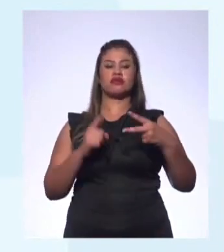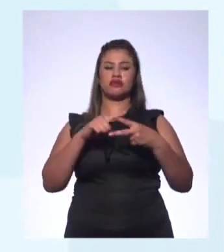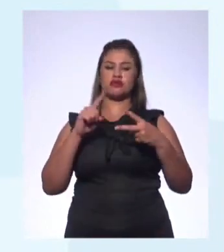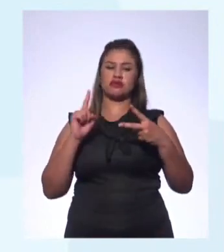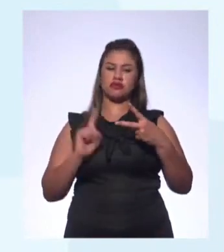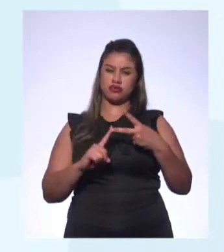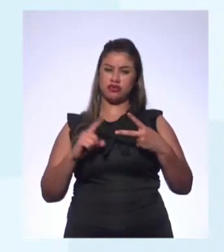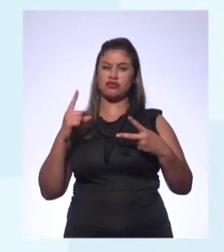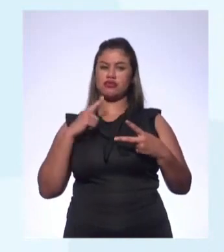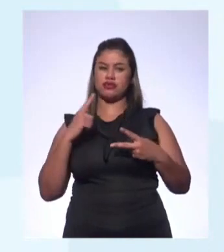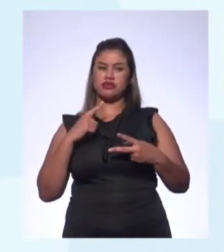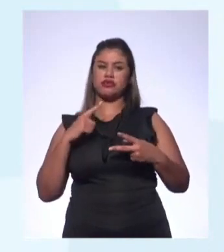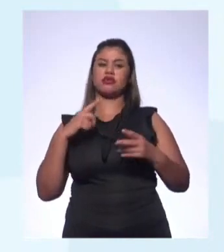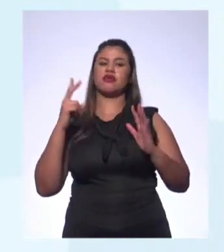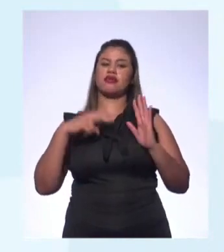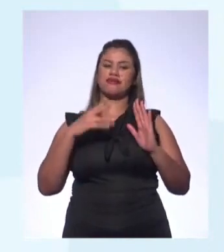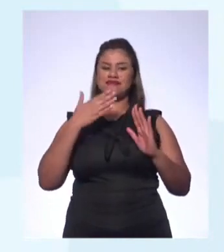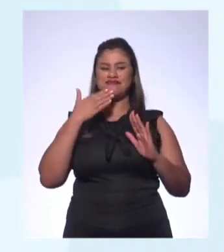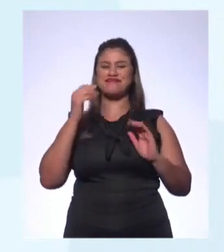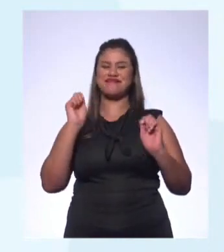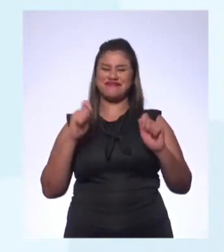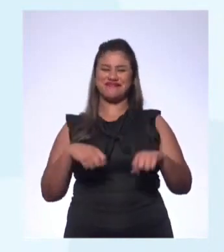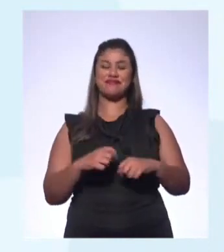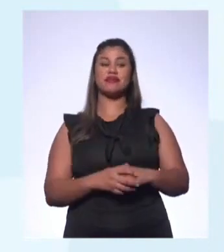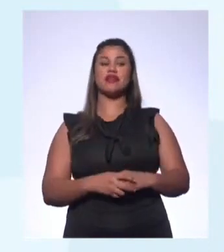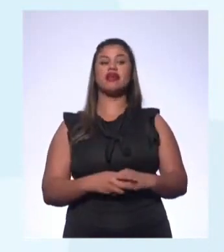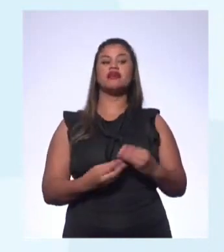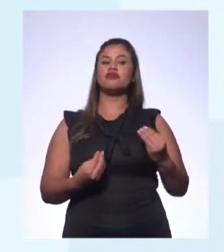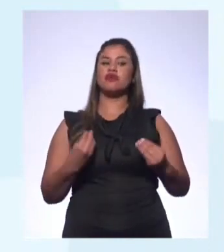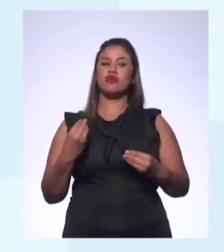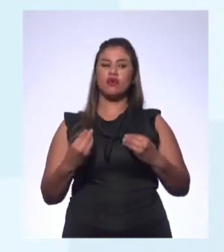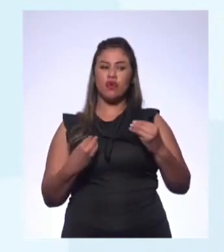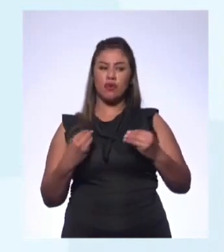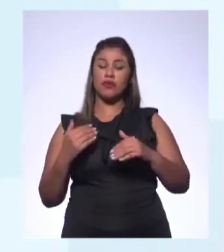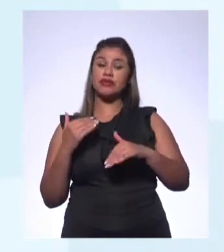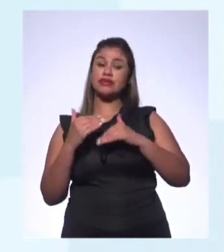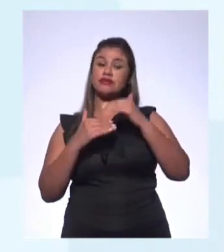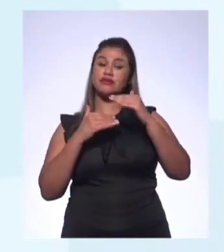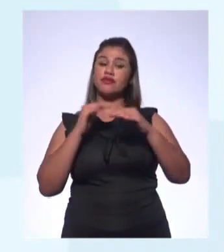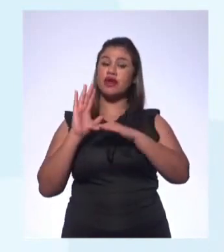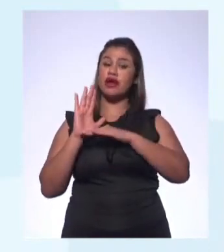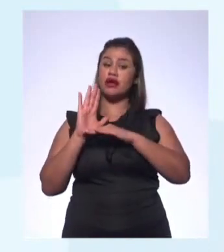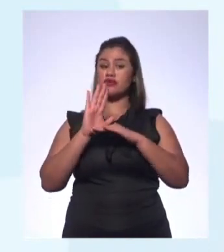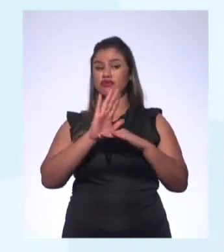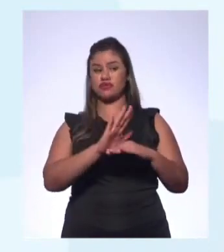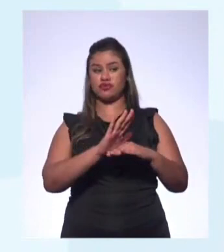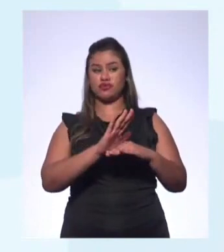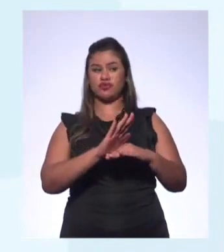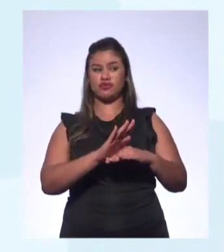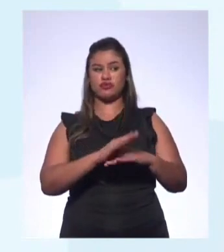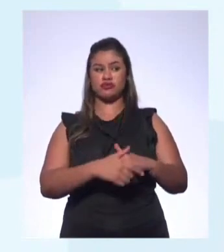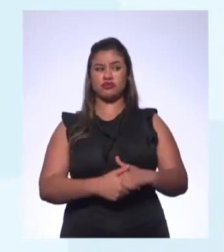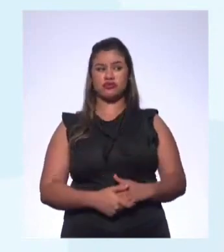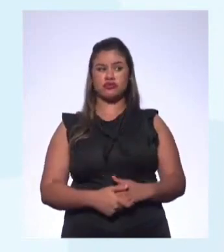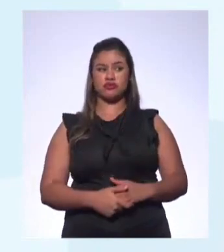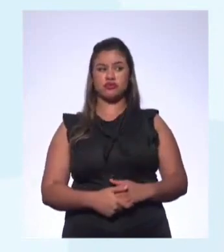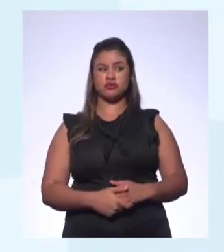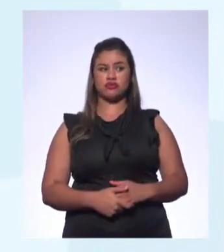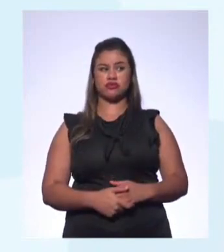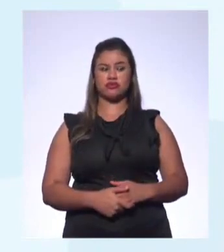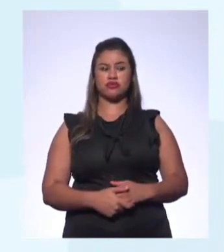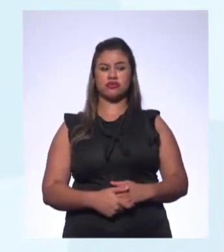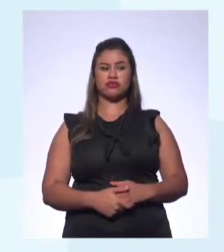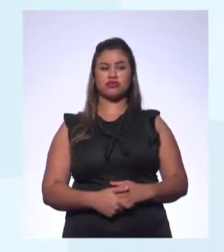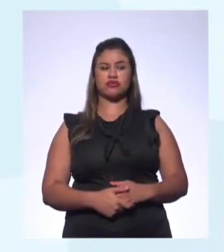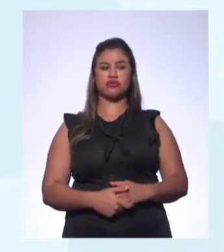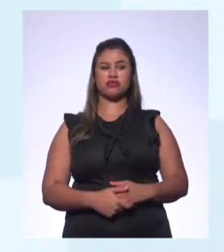que depois vocês podem ler melhor. E eles vão desenvolver, né? Essas duas aqui. Como são duas, Tayana? Põe um M aqui, fica